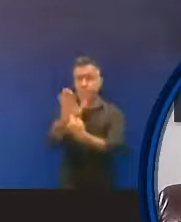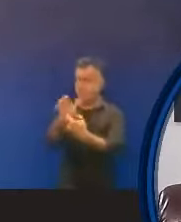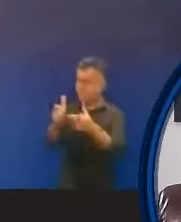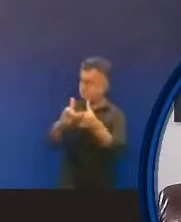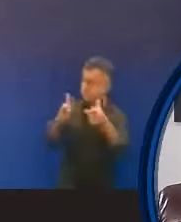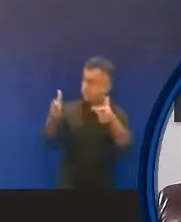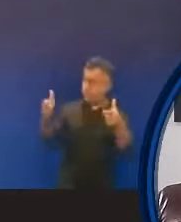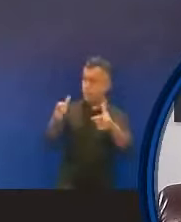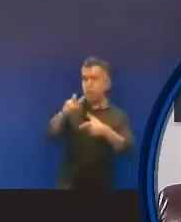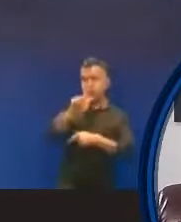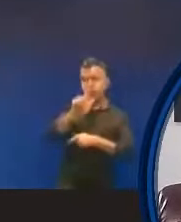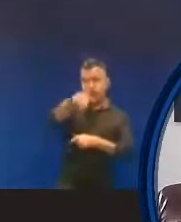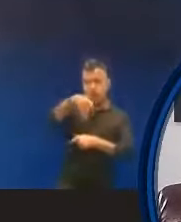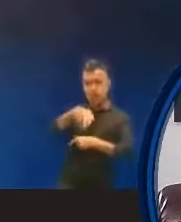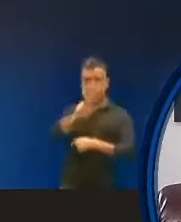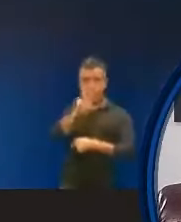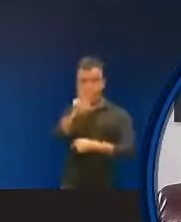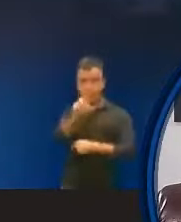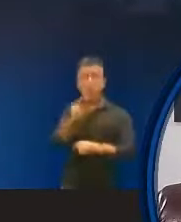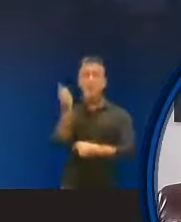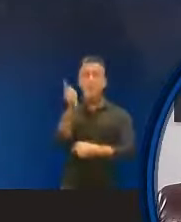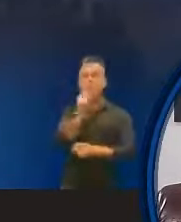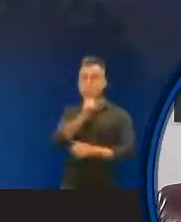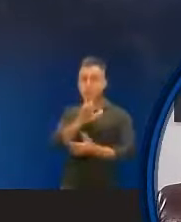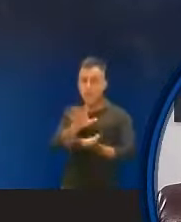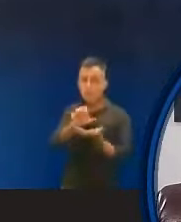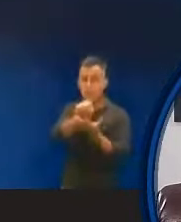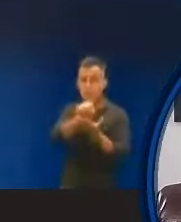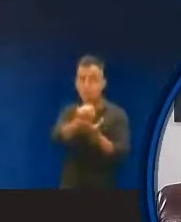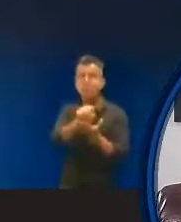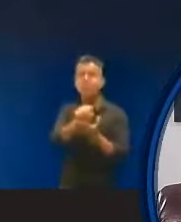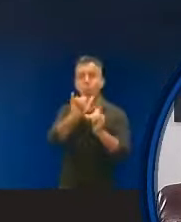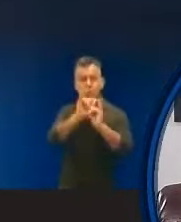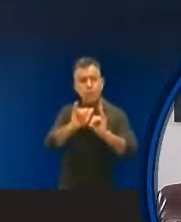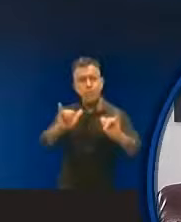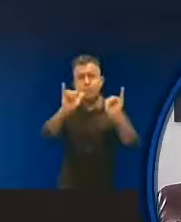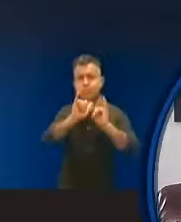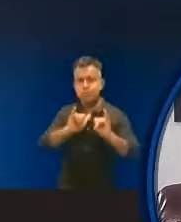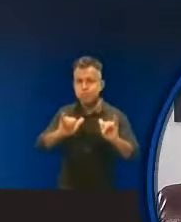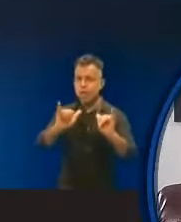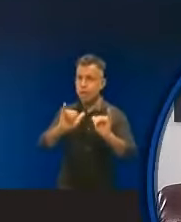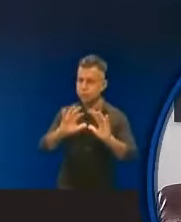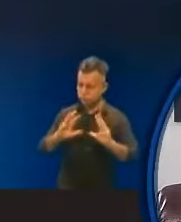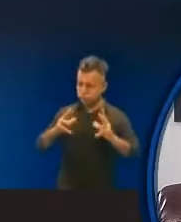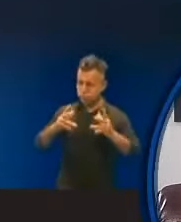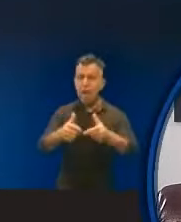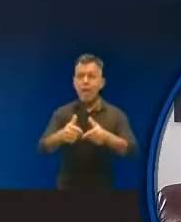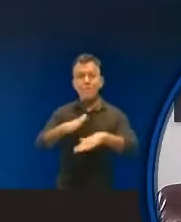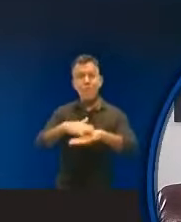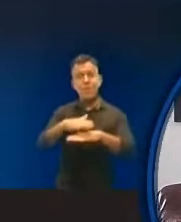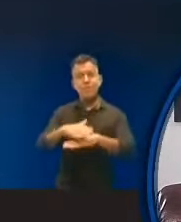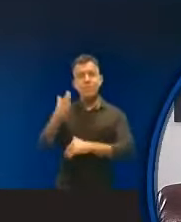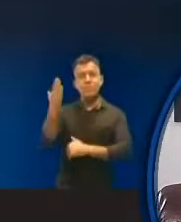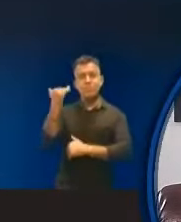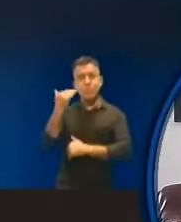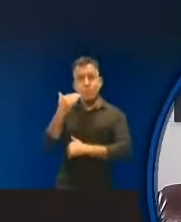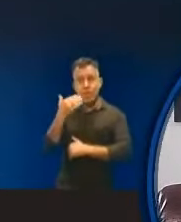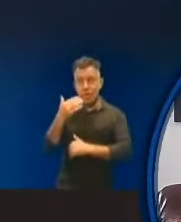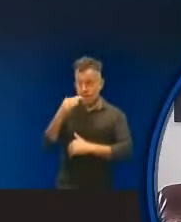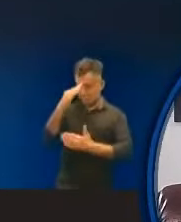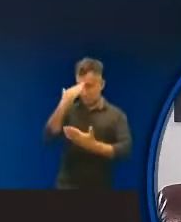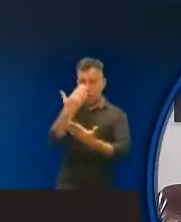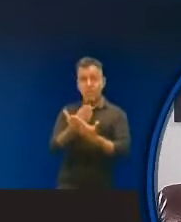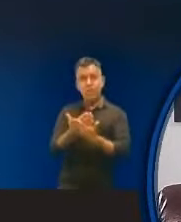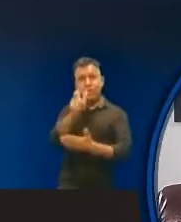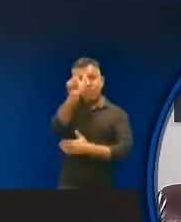de GMV e um consistente ganho de market share. Vamos ser cada vez mais reconhecidos por